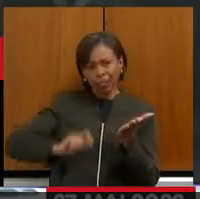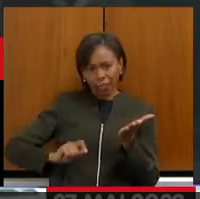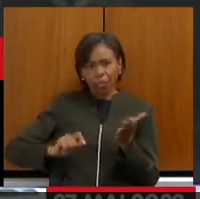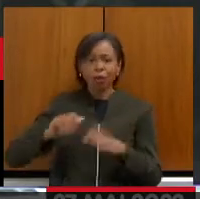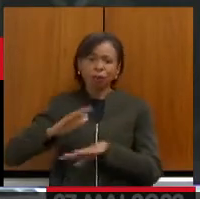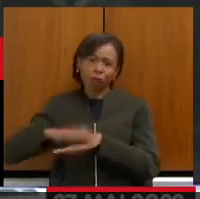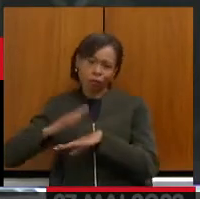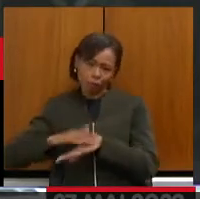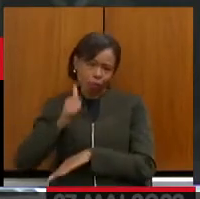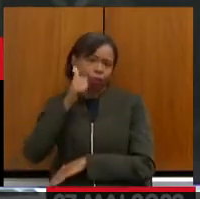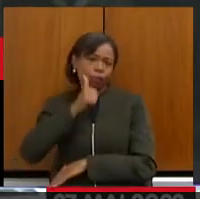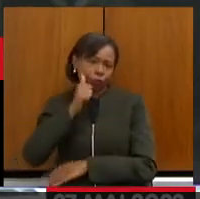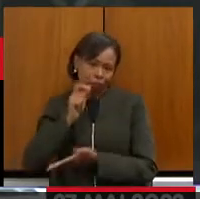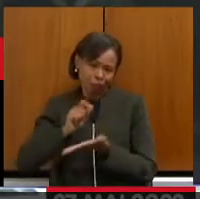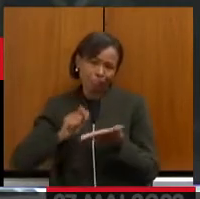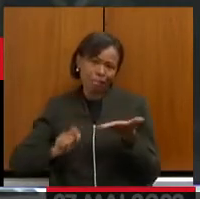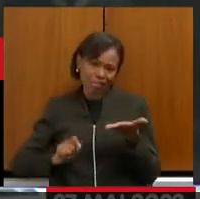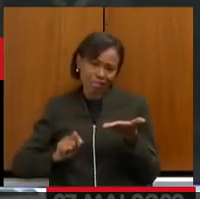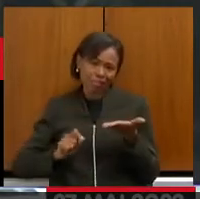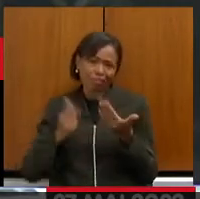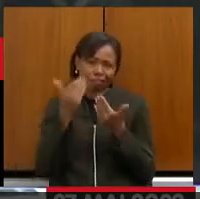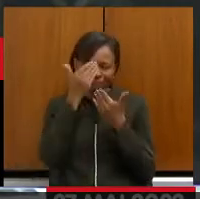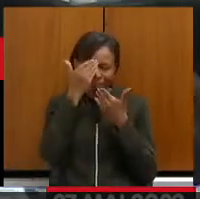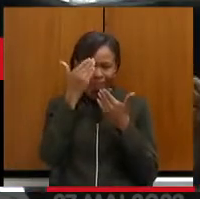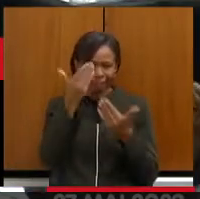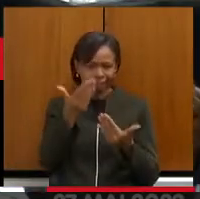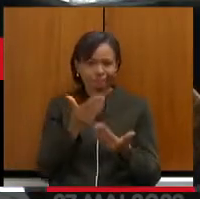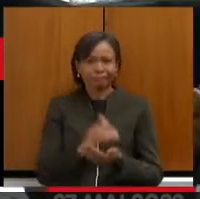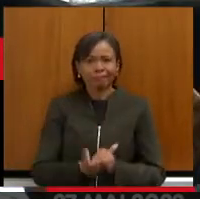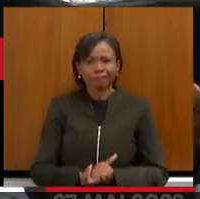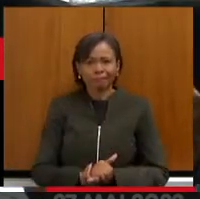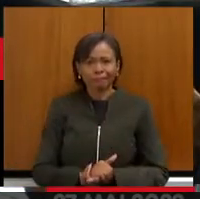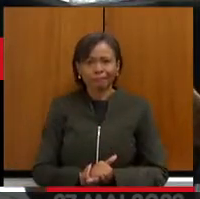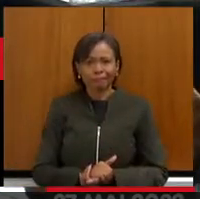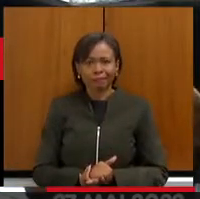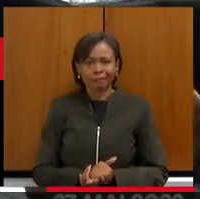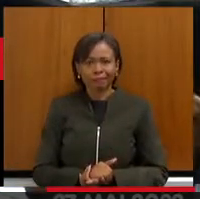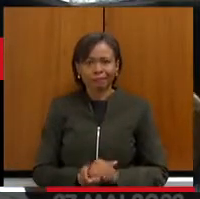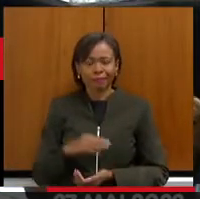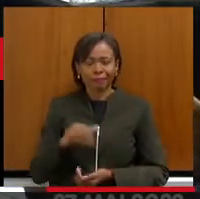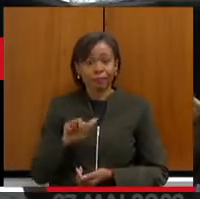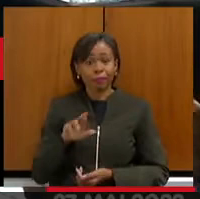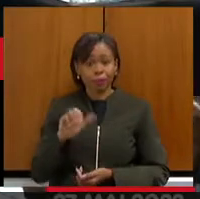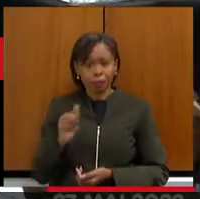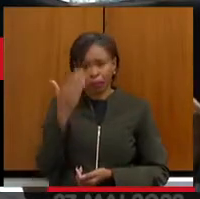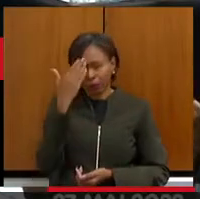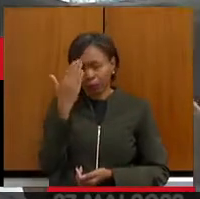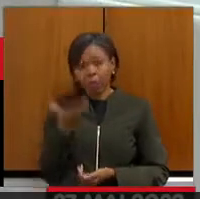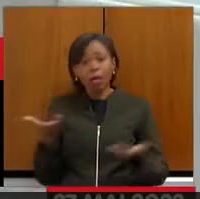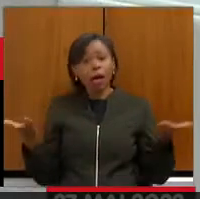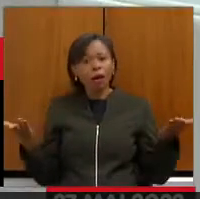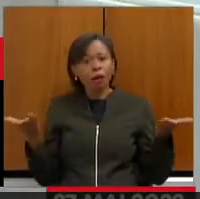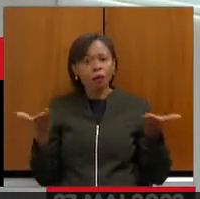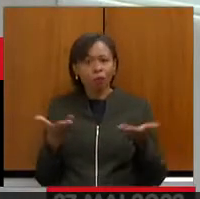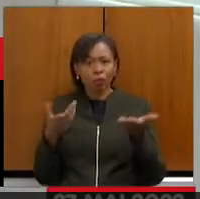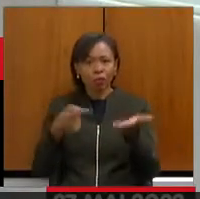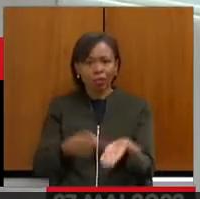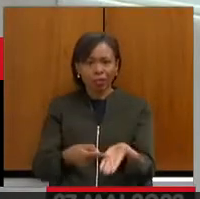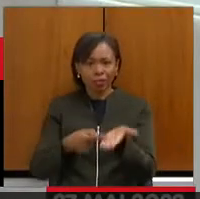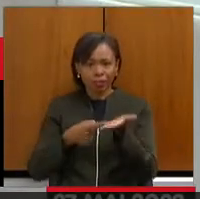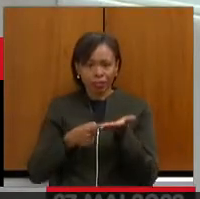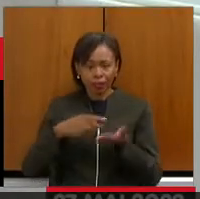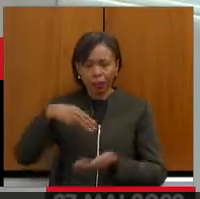escritoras muito obrigada muito obrigada Márcia vamos convidar agora